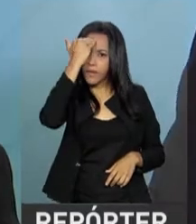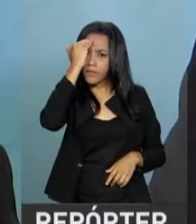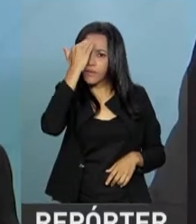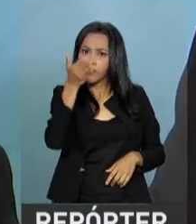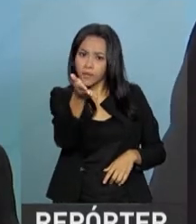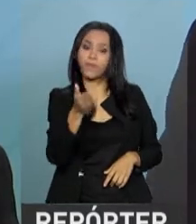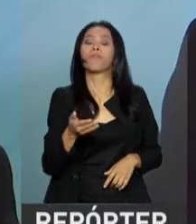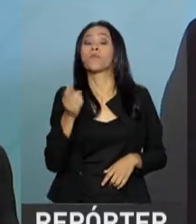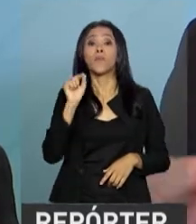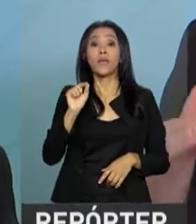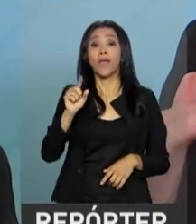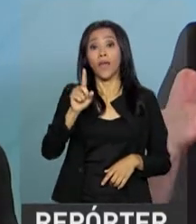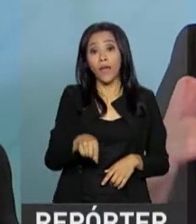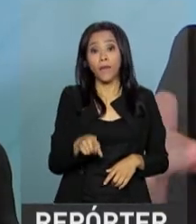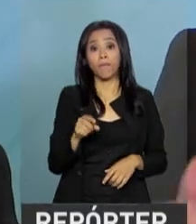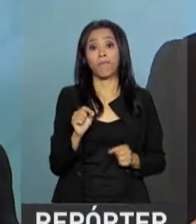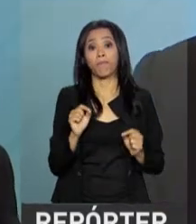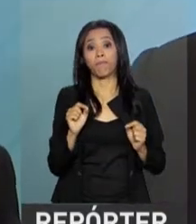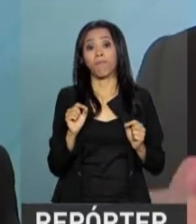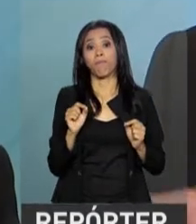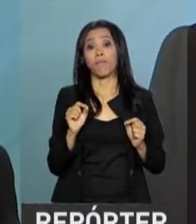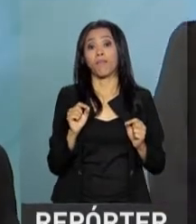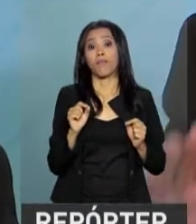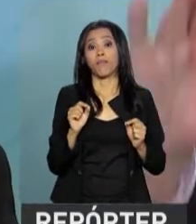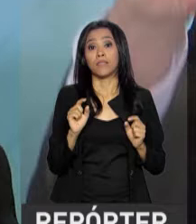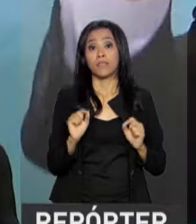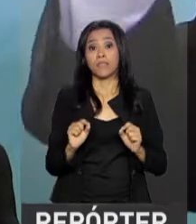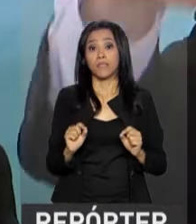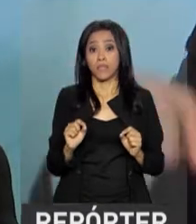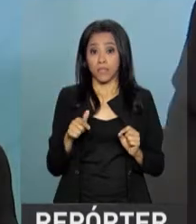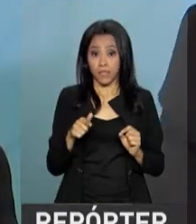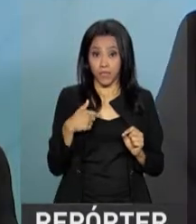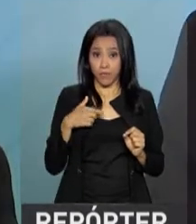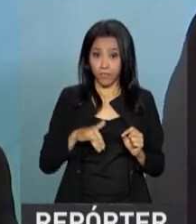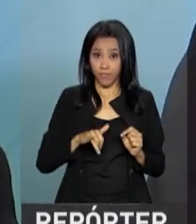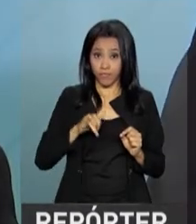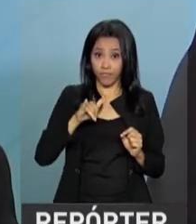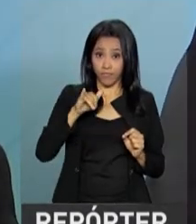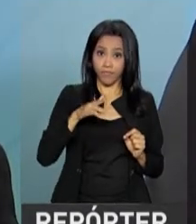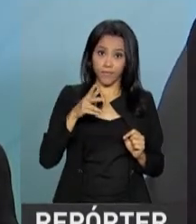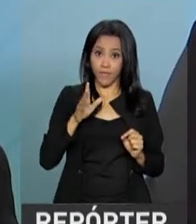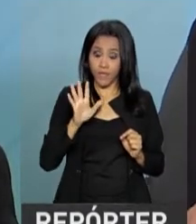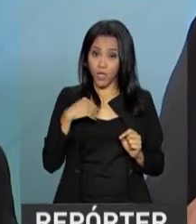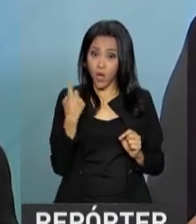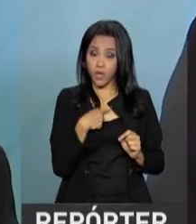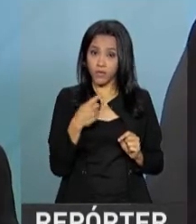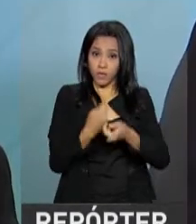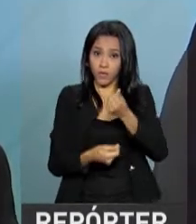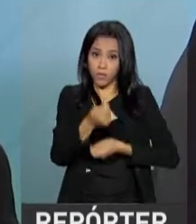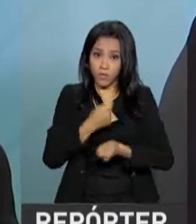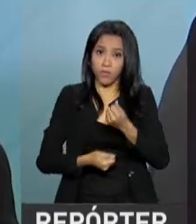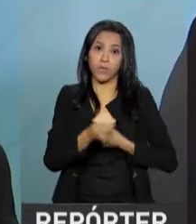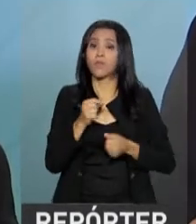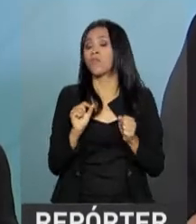comunicativo é aquilo que se chama o chamam muitas vezes do gol de pato trás da economia que decola em vão não nós estamos